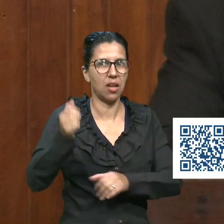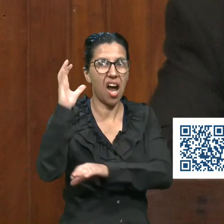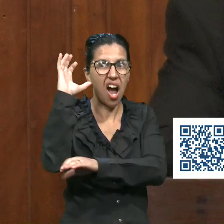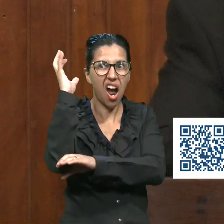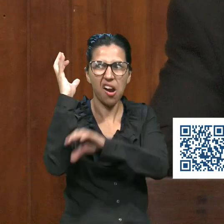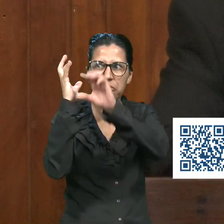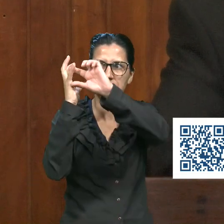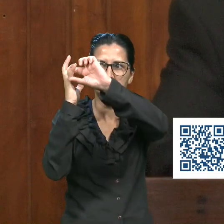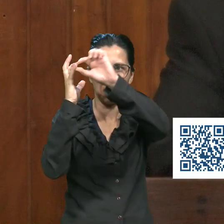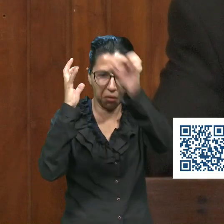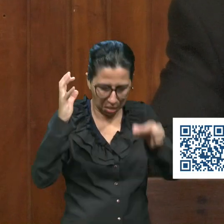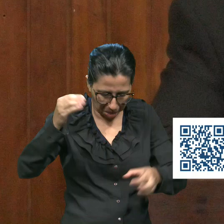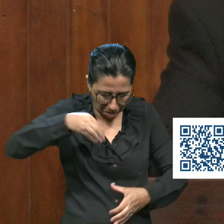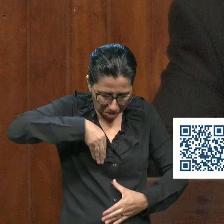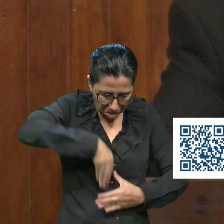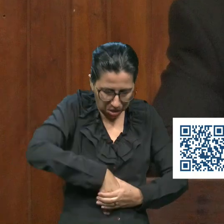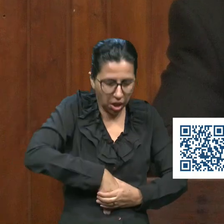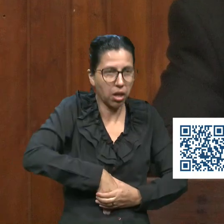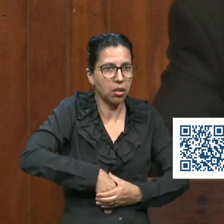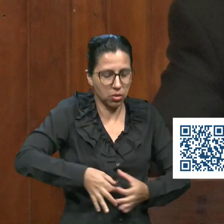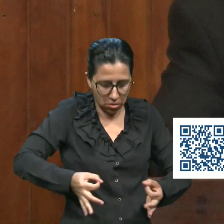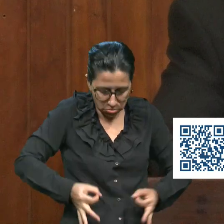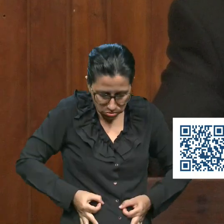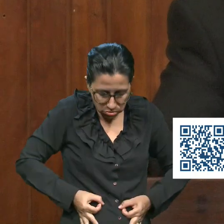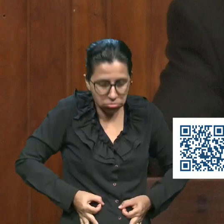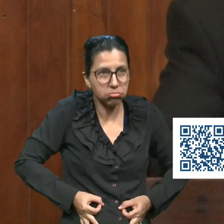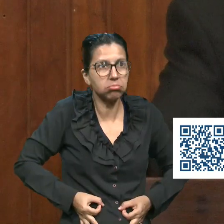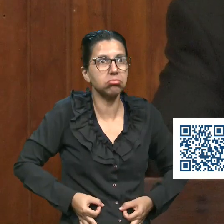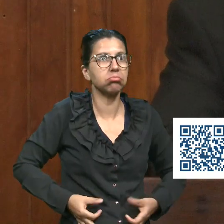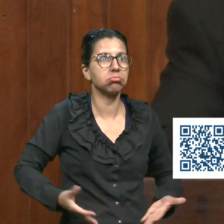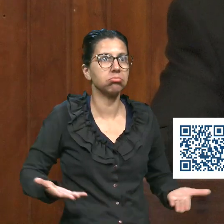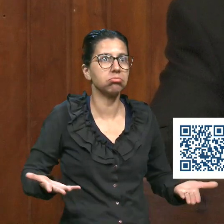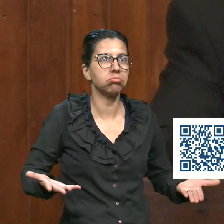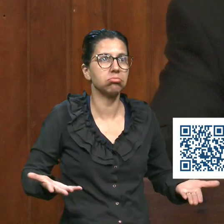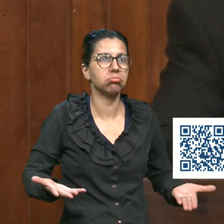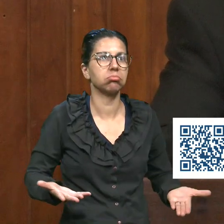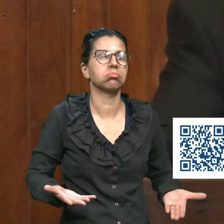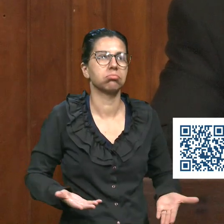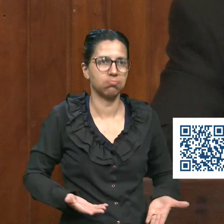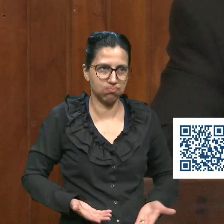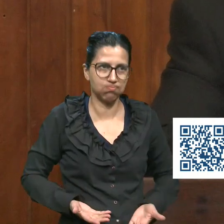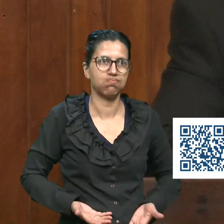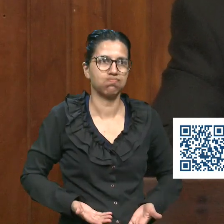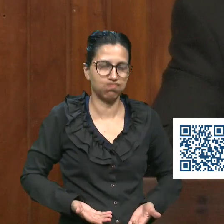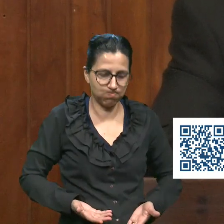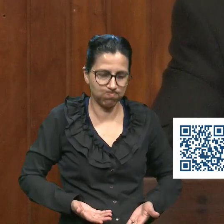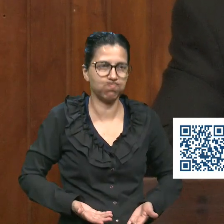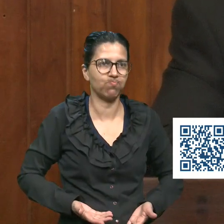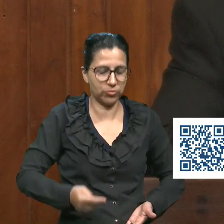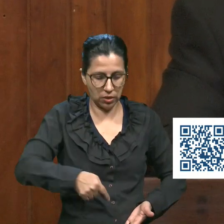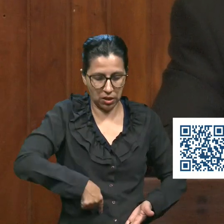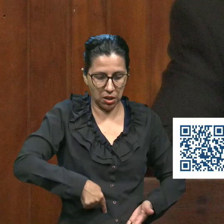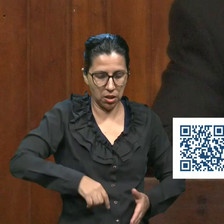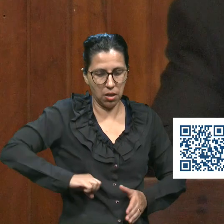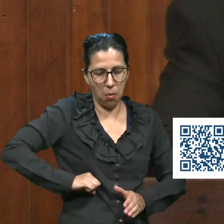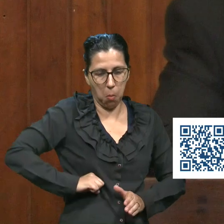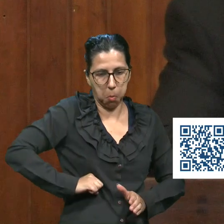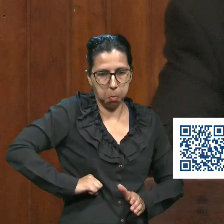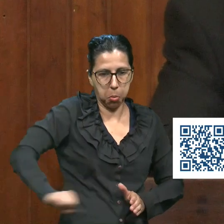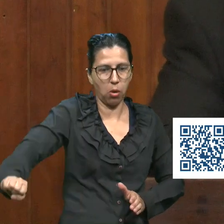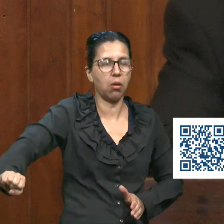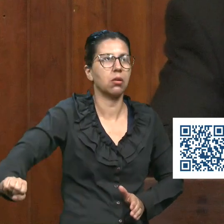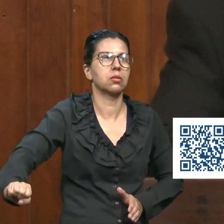árvore. São substâncias que, entrando dentro do útero, vão fazer que a própria paciente aborte. Ou